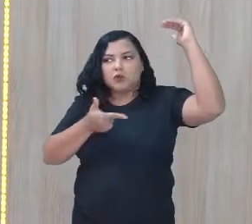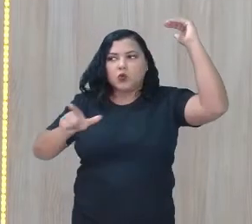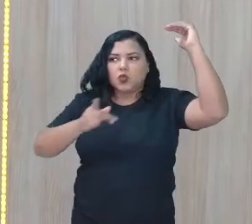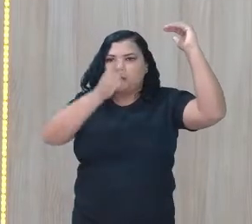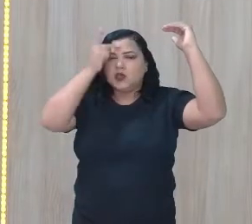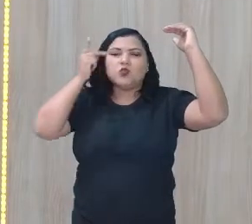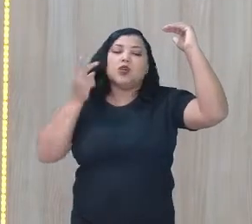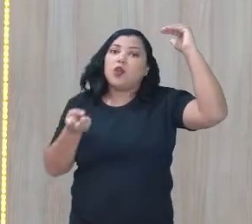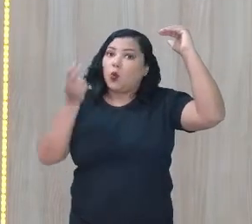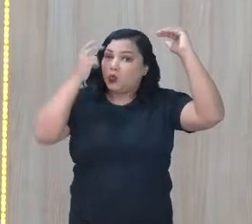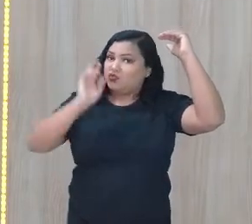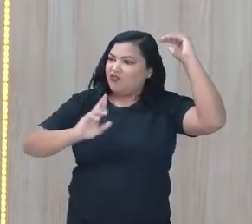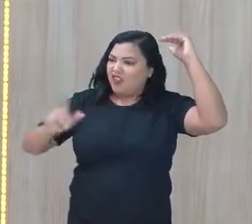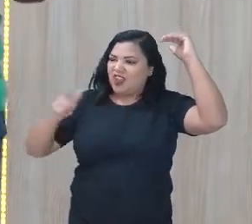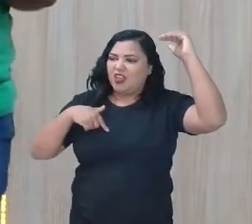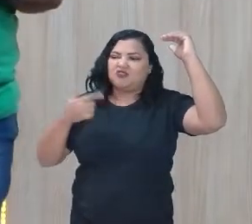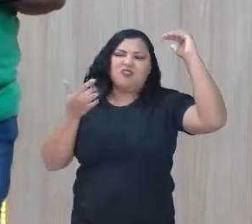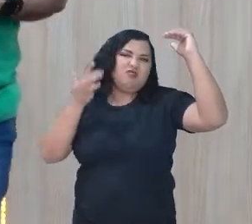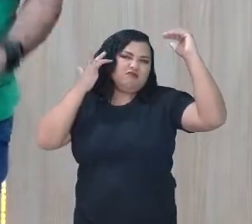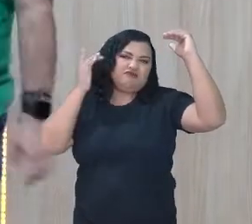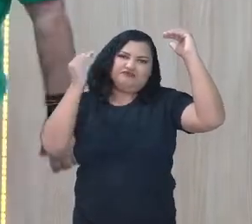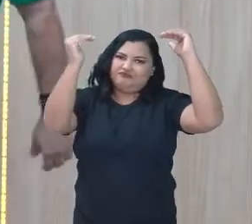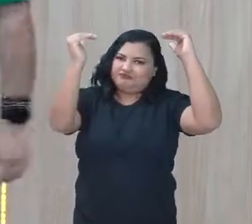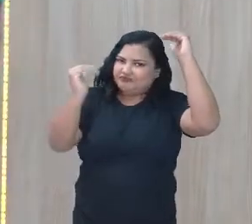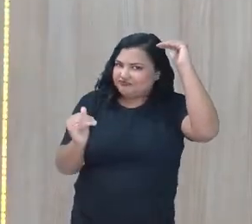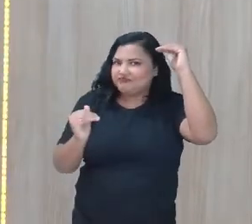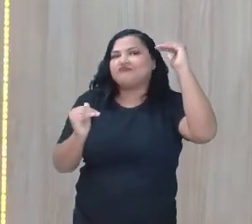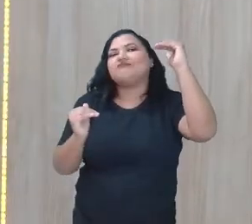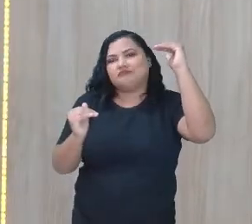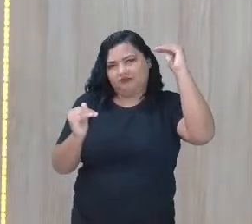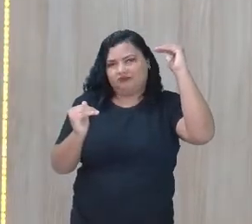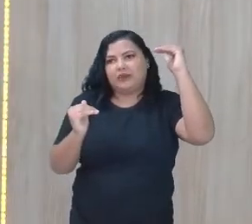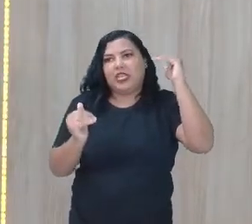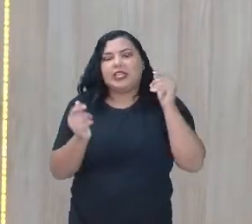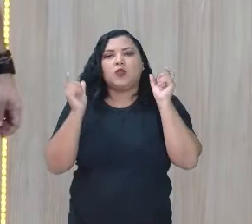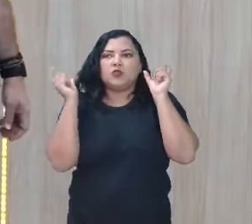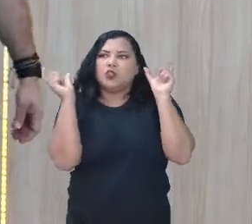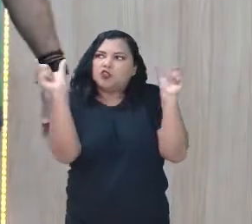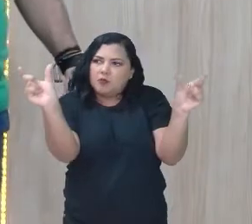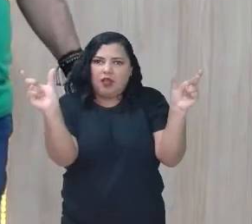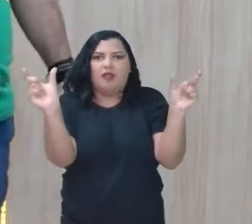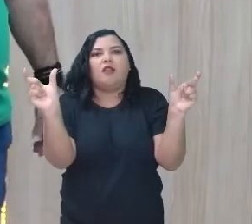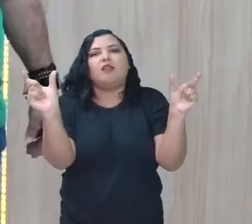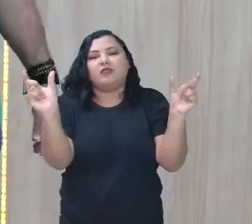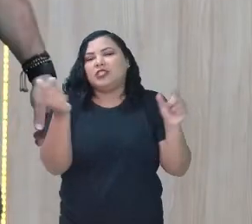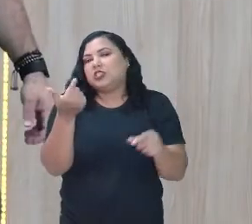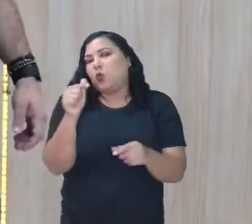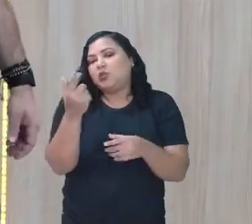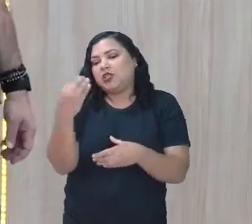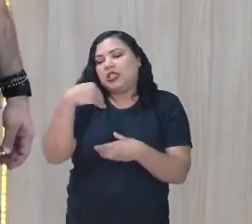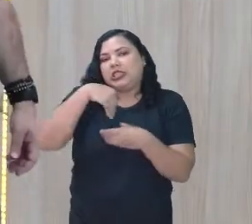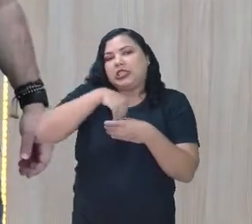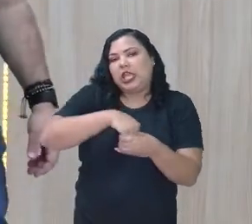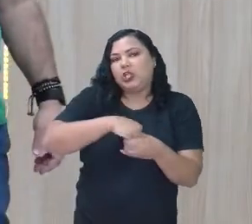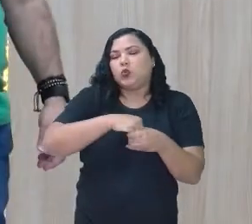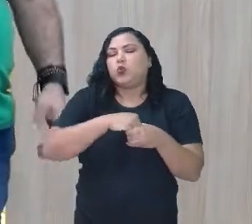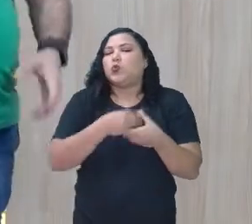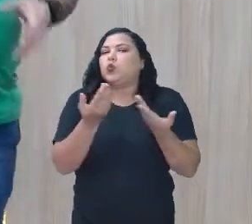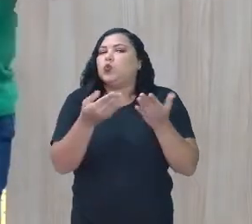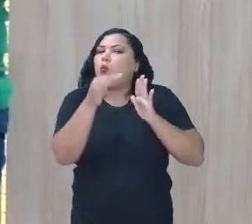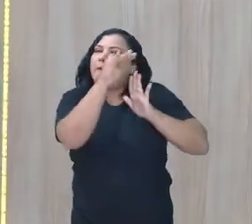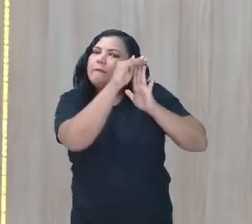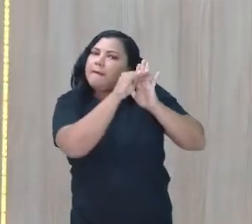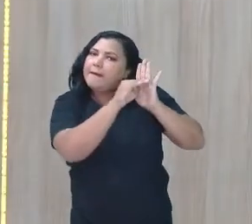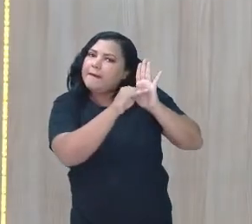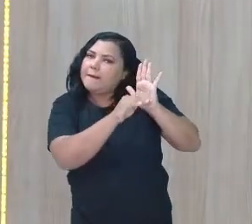uma cultura que eu considero inferior à minha, ele seria incivilizado. Ele não está dentro daquela ideia